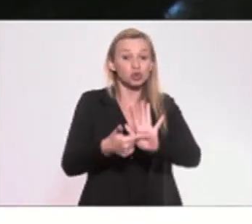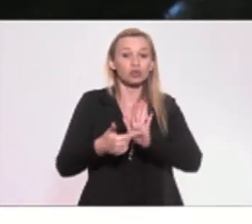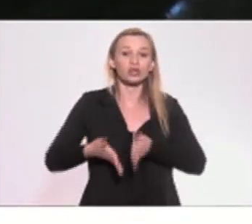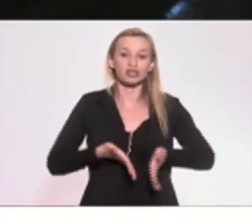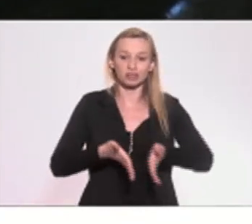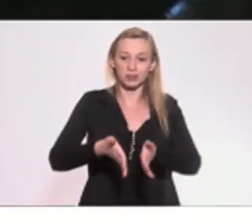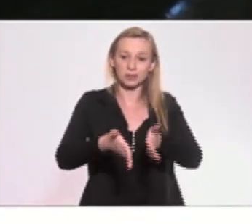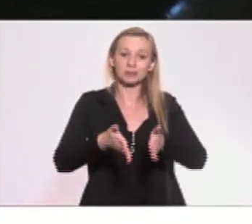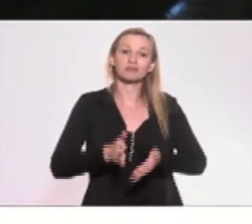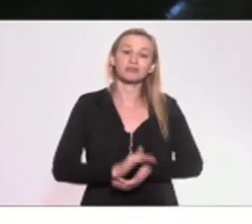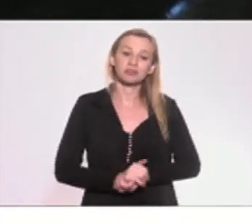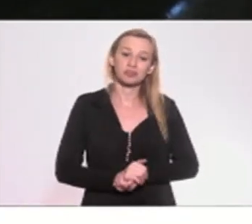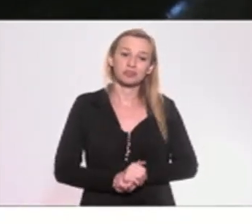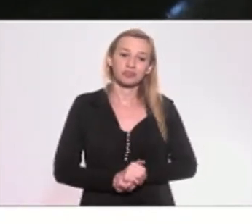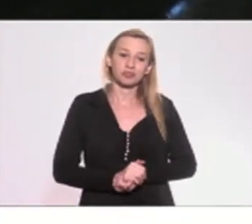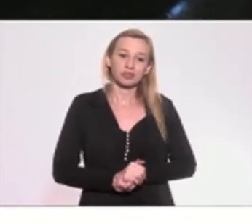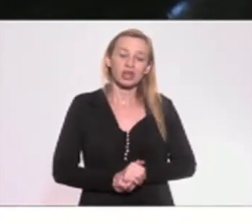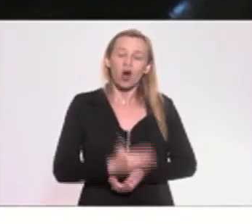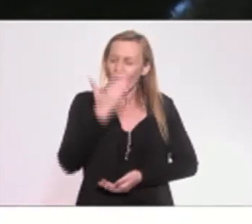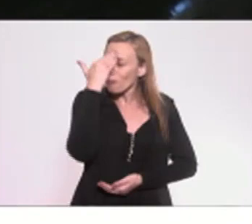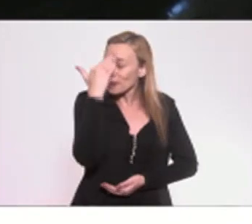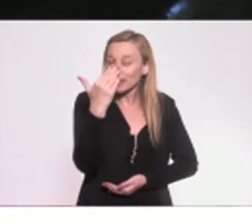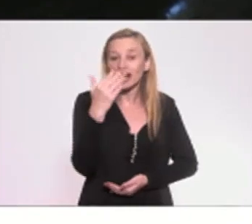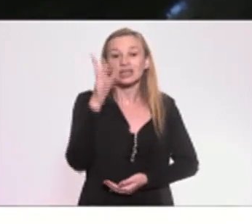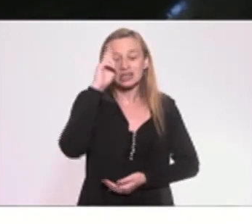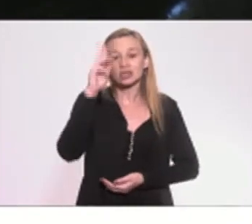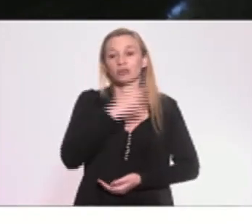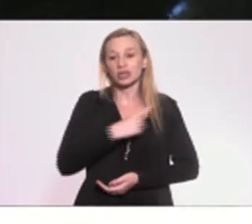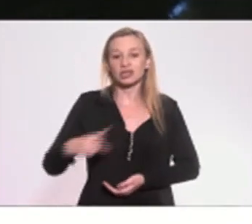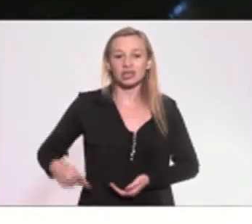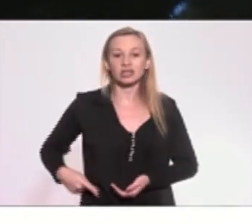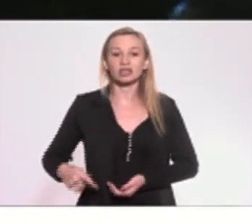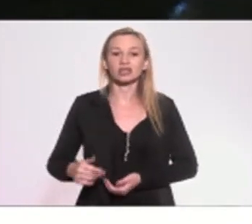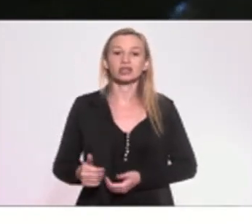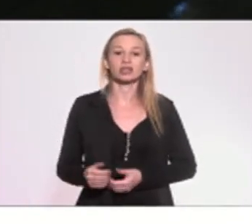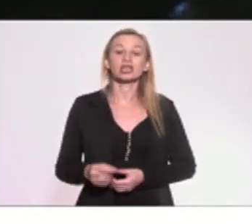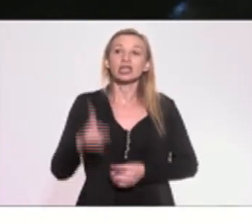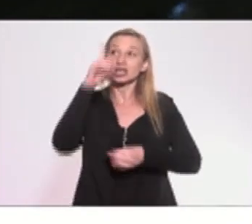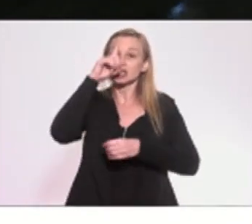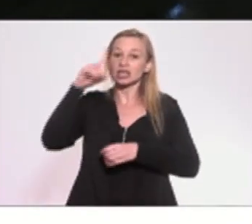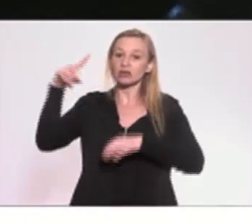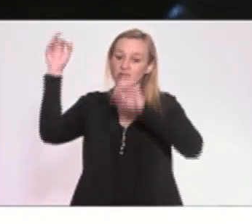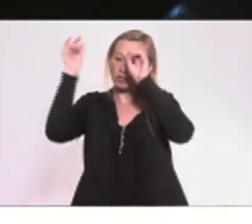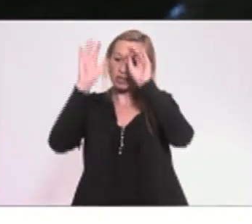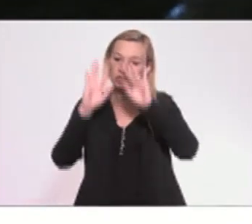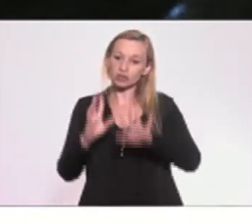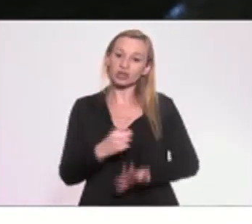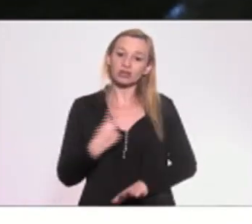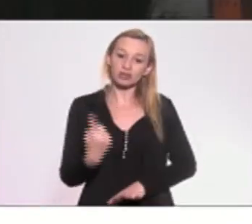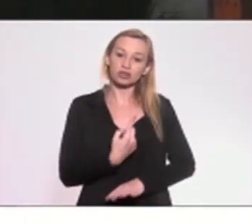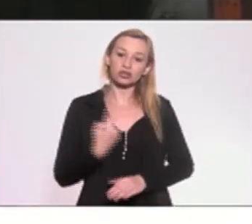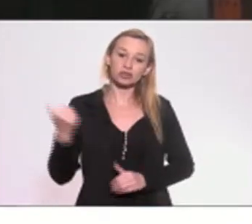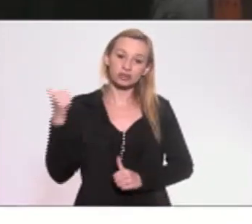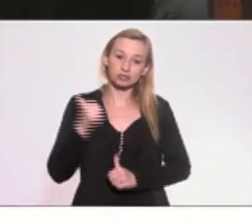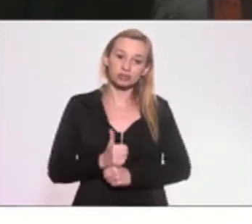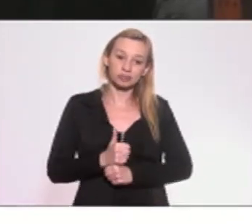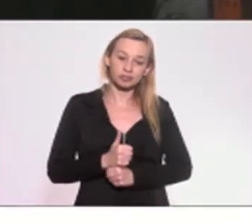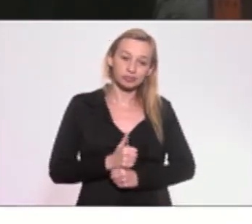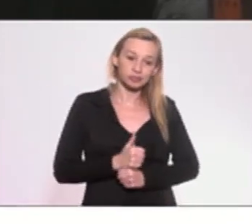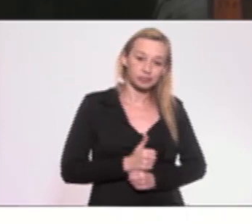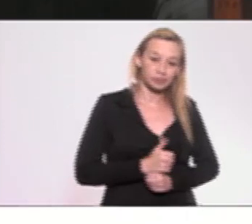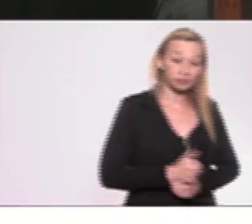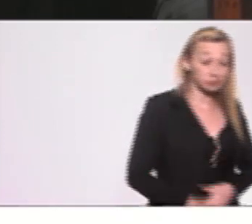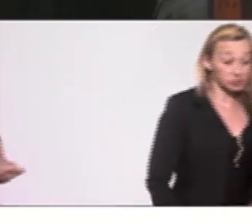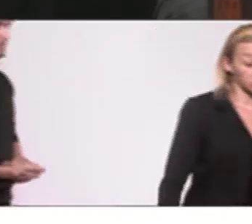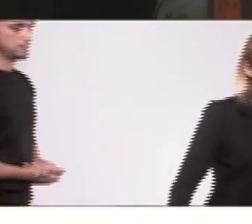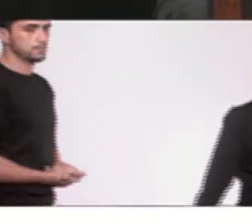caminho. Muito obrigado, senhor presidente, e que Deus nos abençoe. Para a